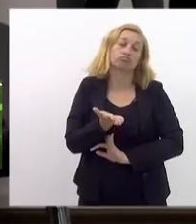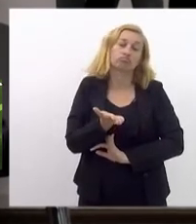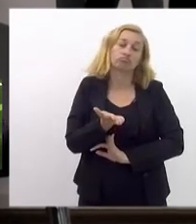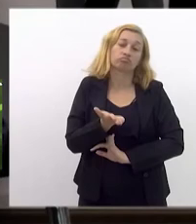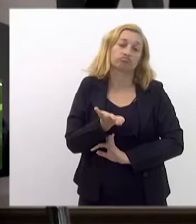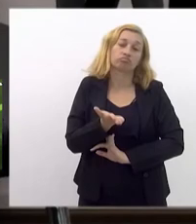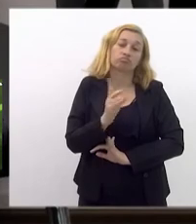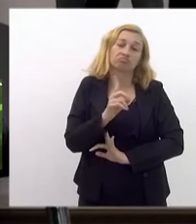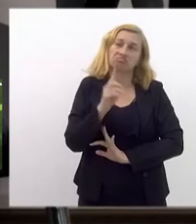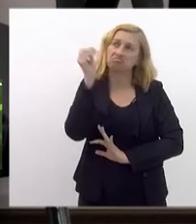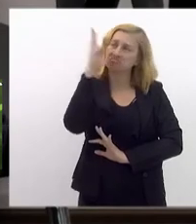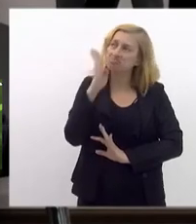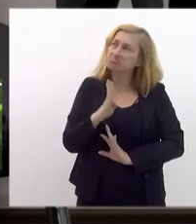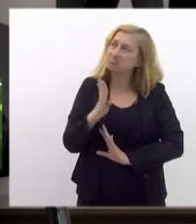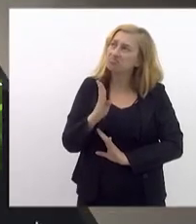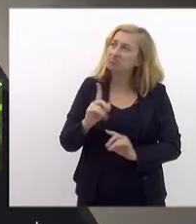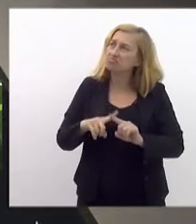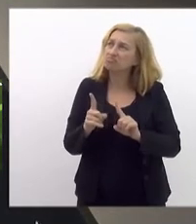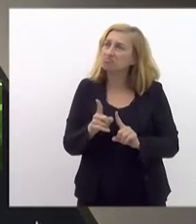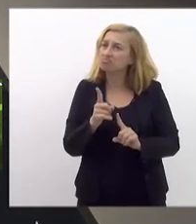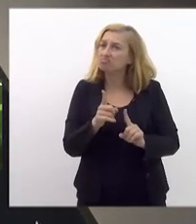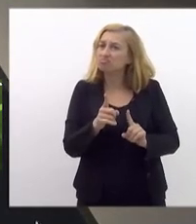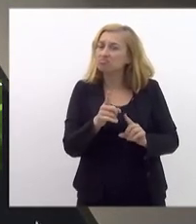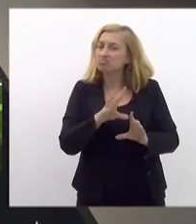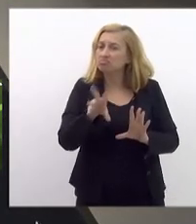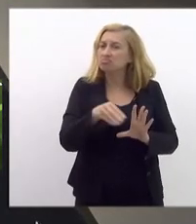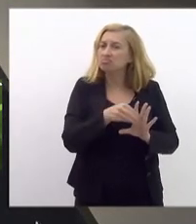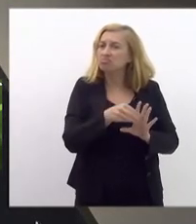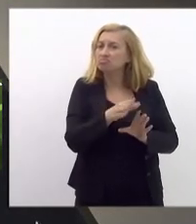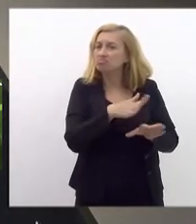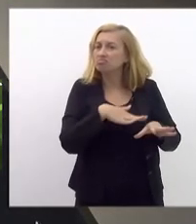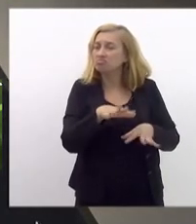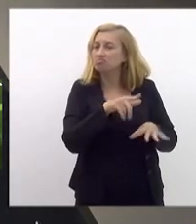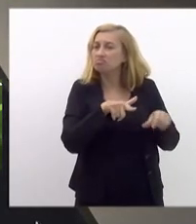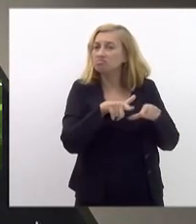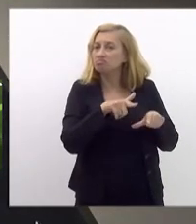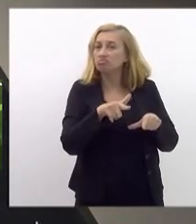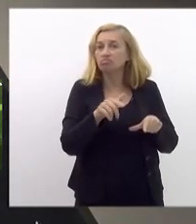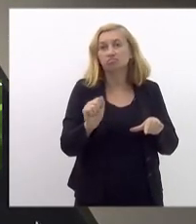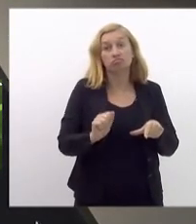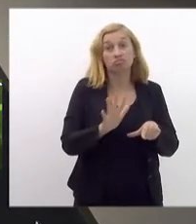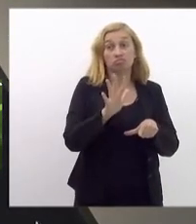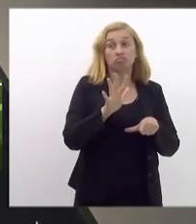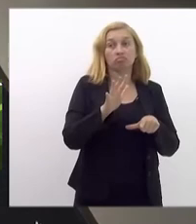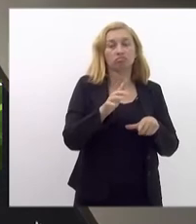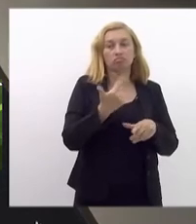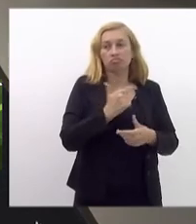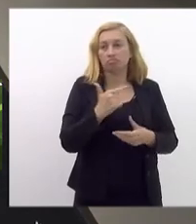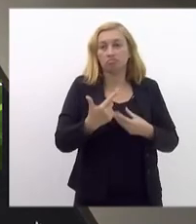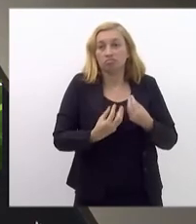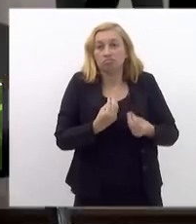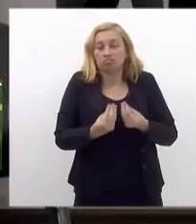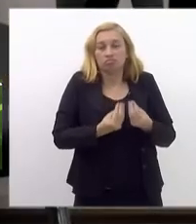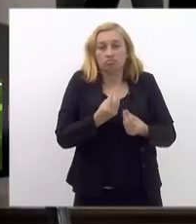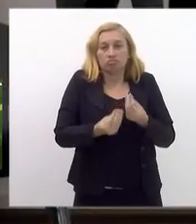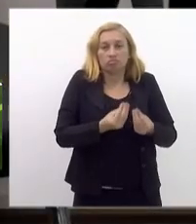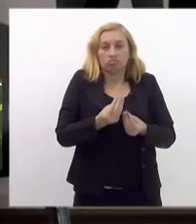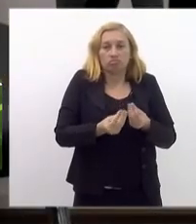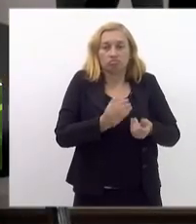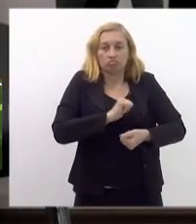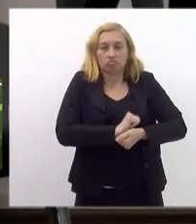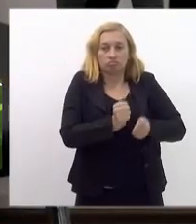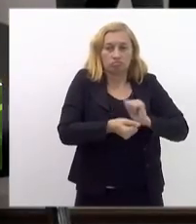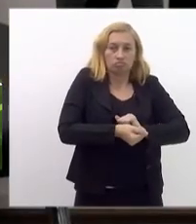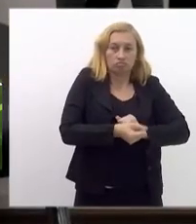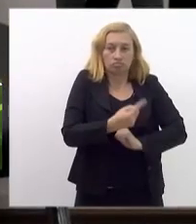não brasileiros, pacotes que estão no mercado, que são caros e nós não temos condição de adequá-los